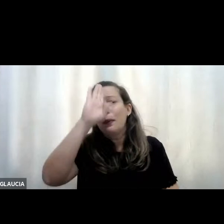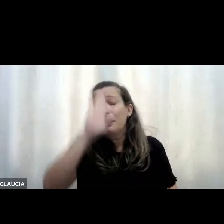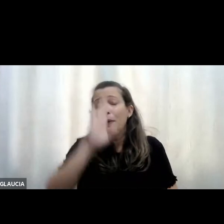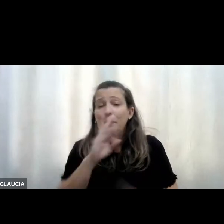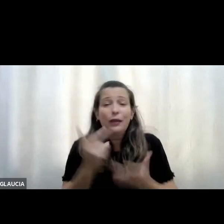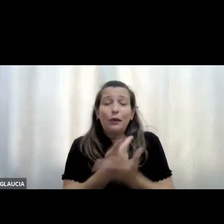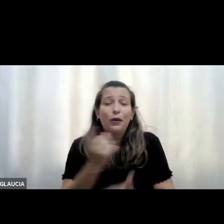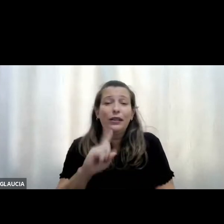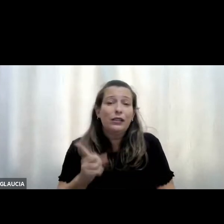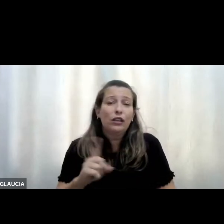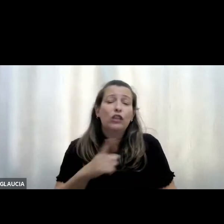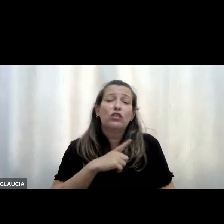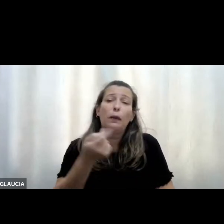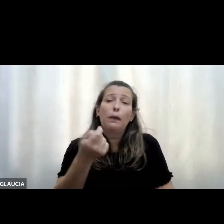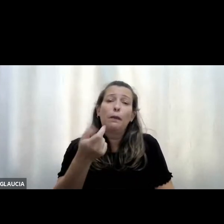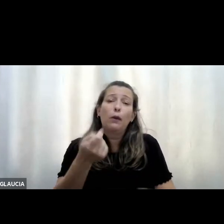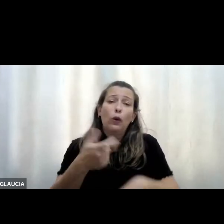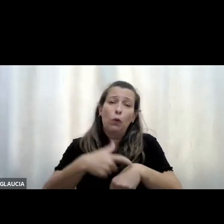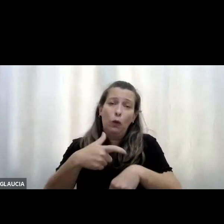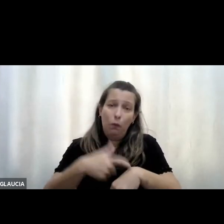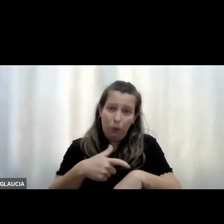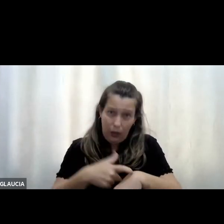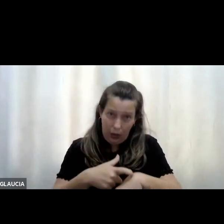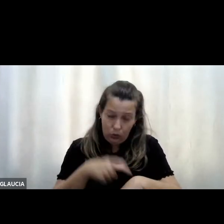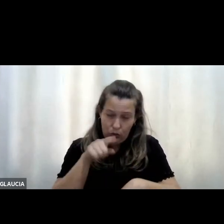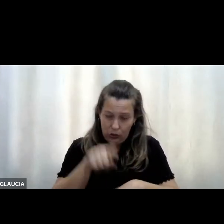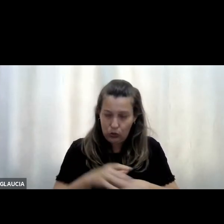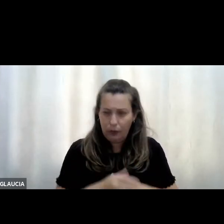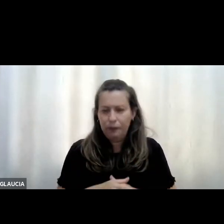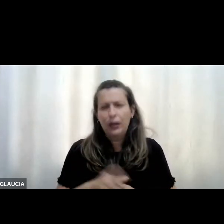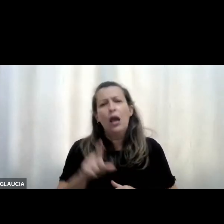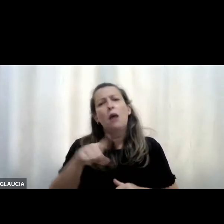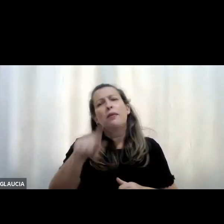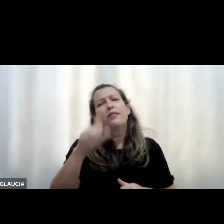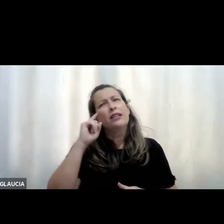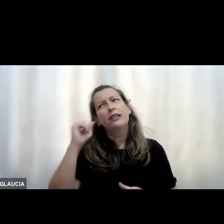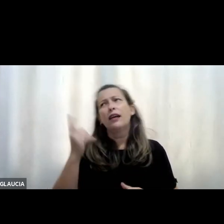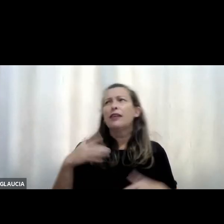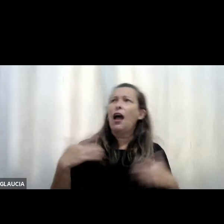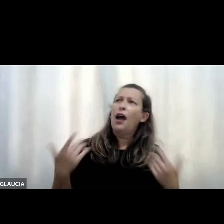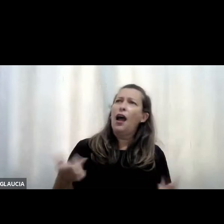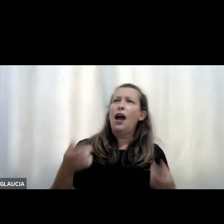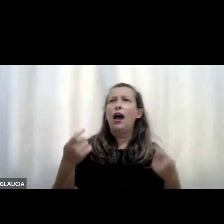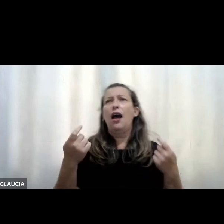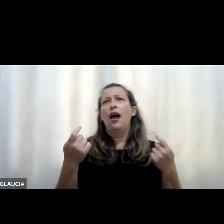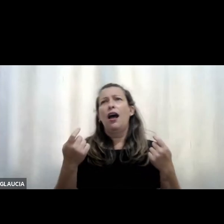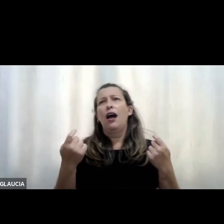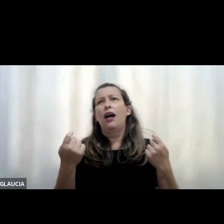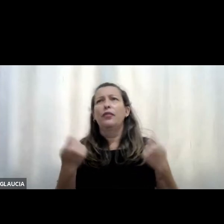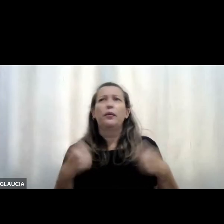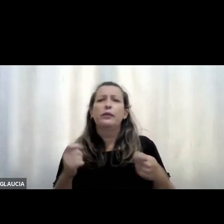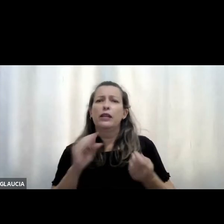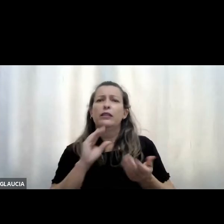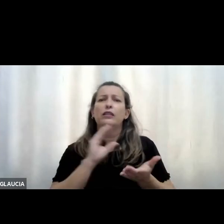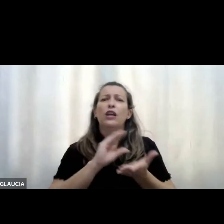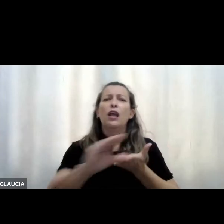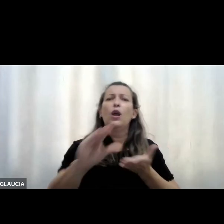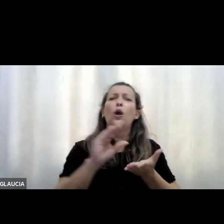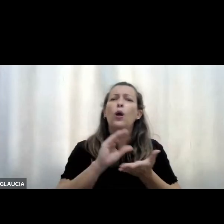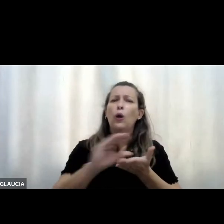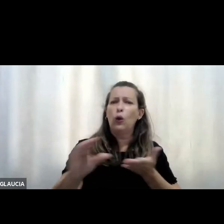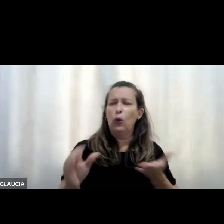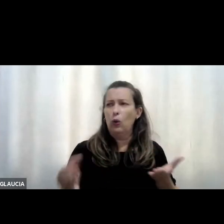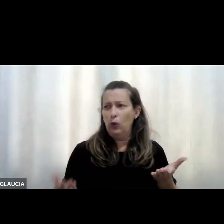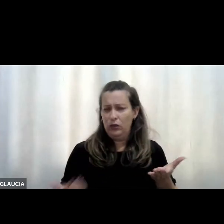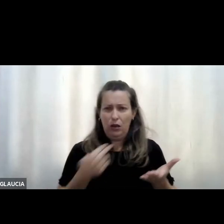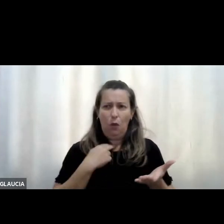tivemos poucos momentos disso. Para se ter uma ideia, para quem diz assim, mas não tem que ter recurso para comunicação, né, pública, não se pode gastar com